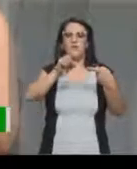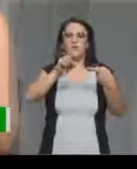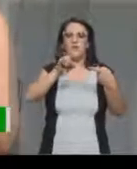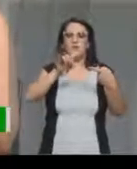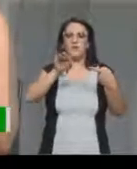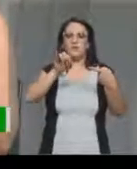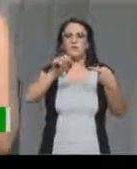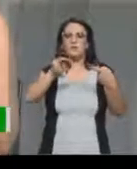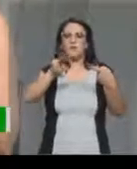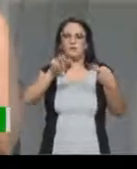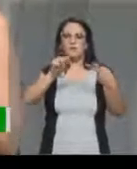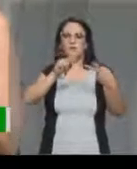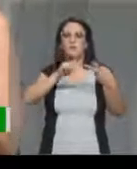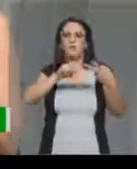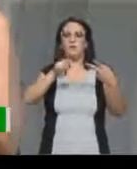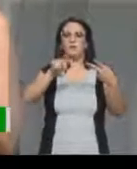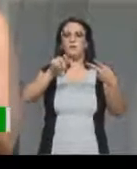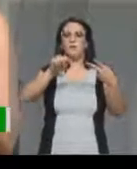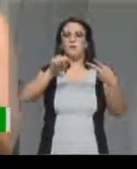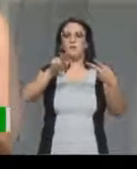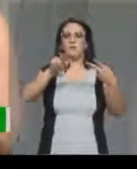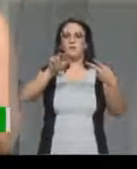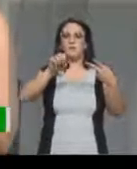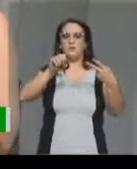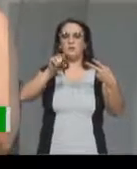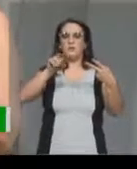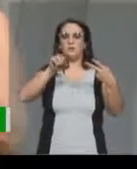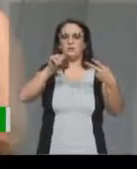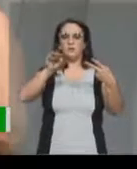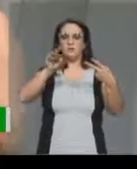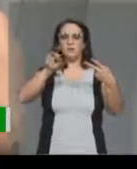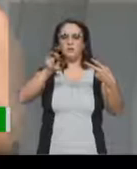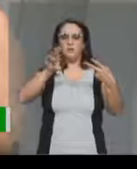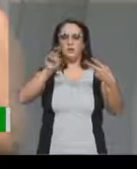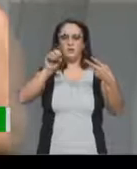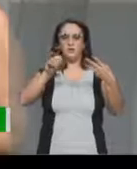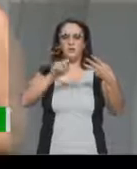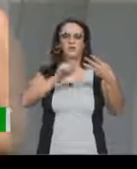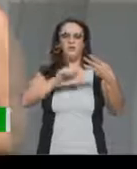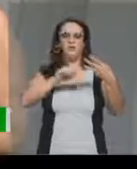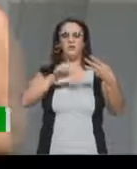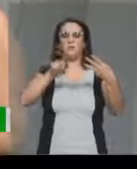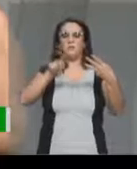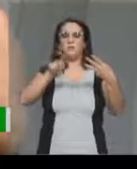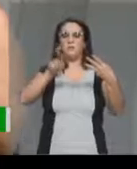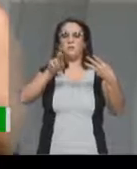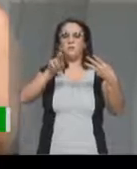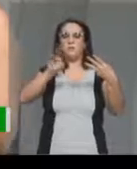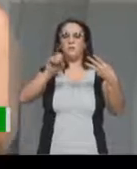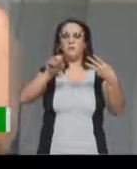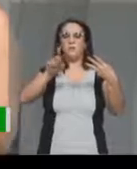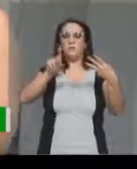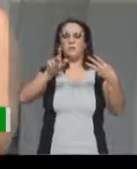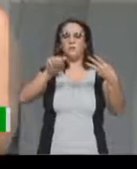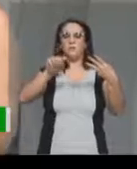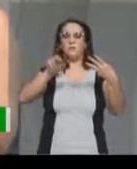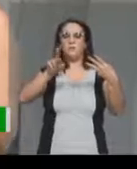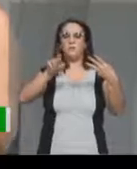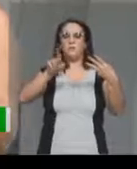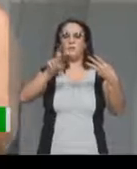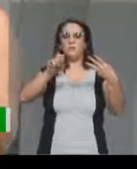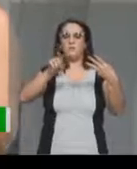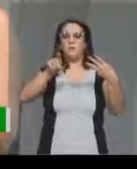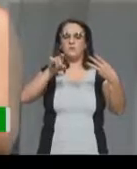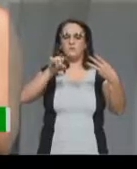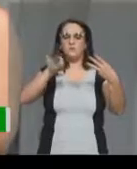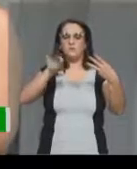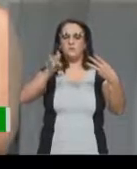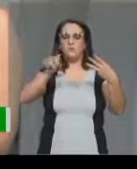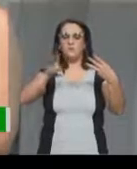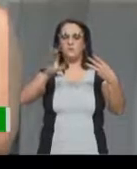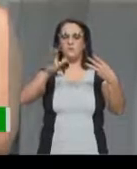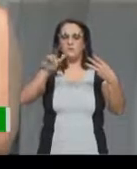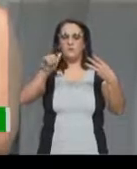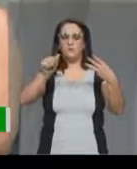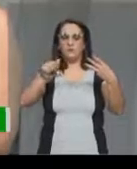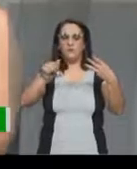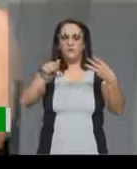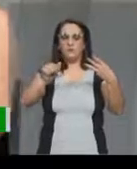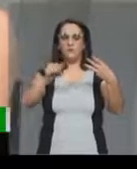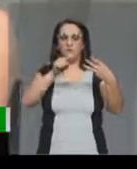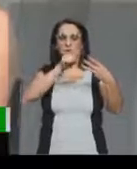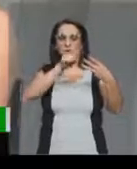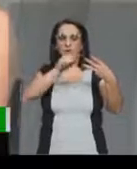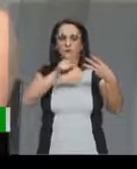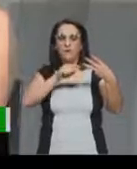proparoxítona. Então a gente tem a sílaba tônica, última, penúltima e antepenúltima. Observa o tamanho da